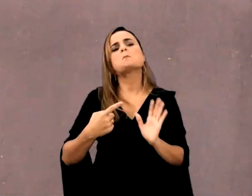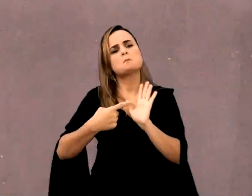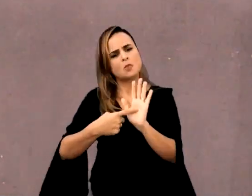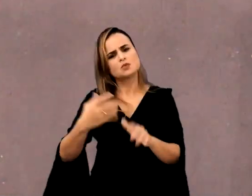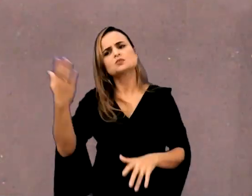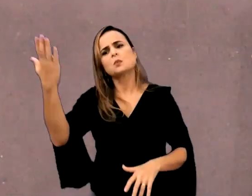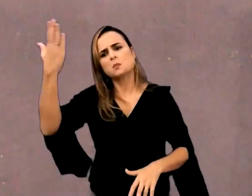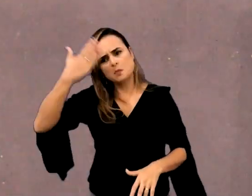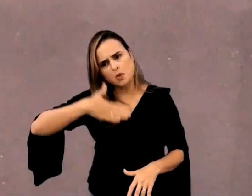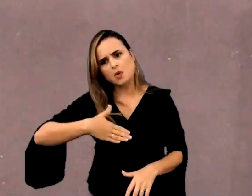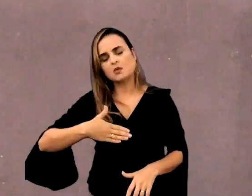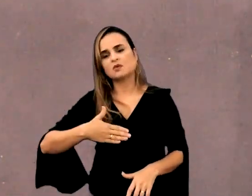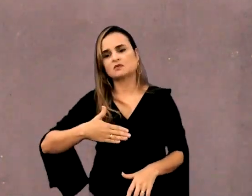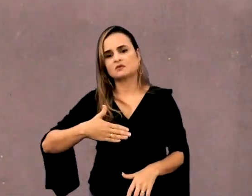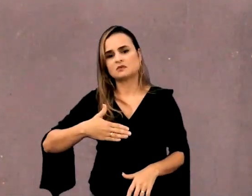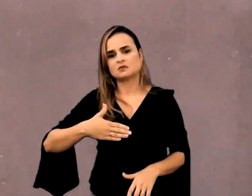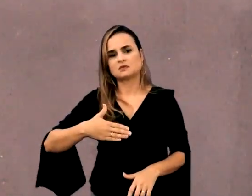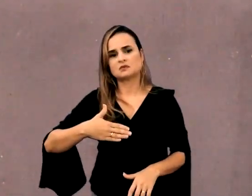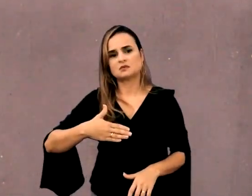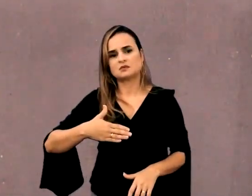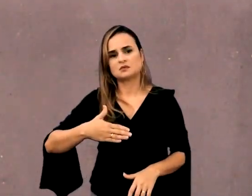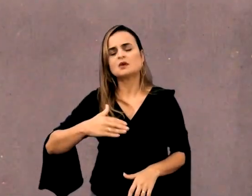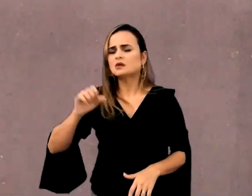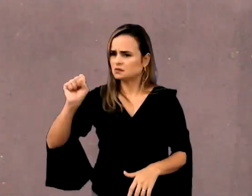ele mostra a esse Deus